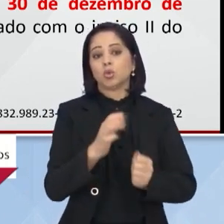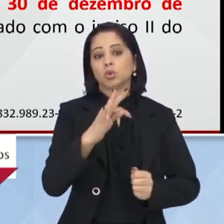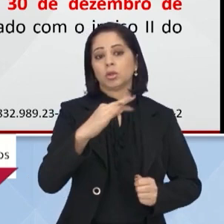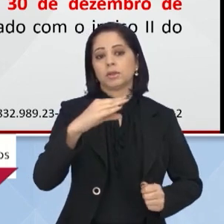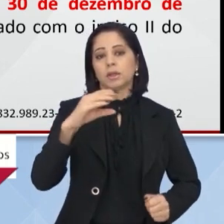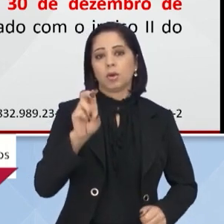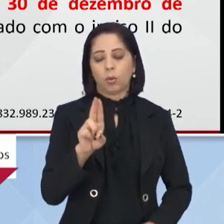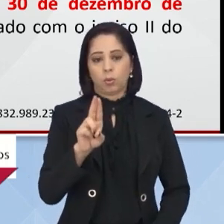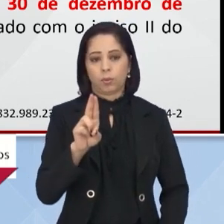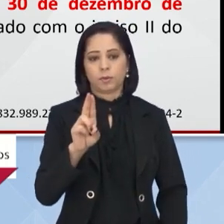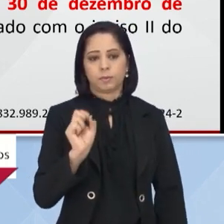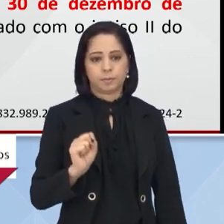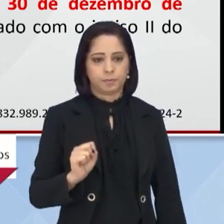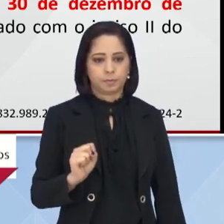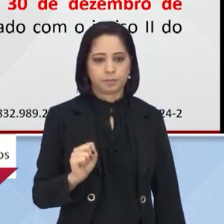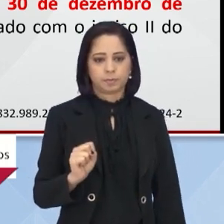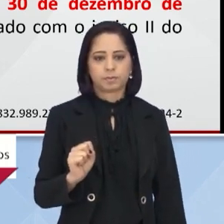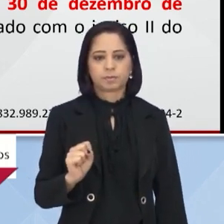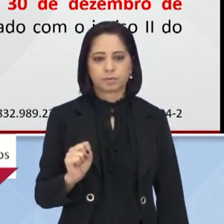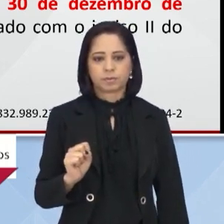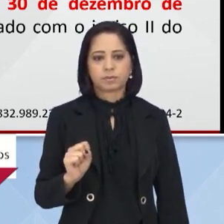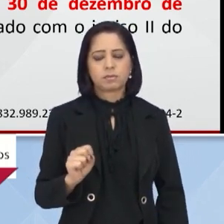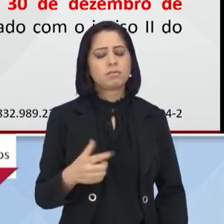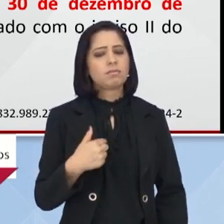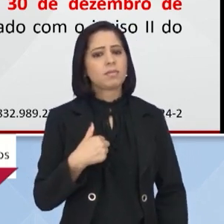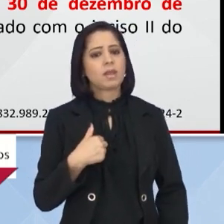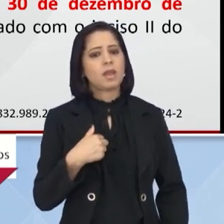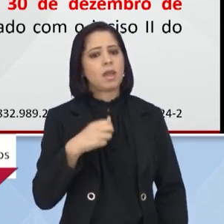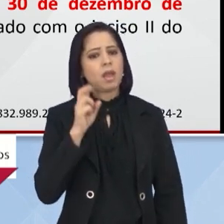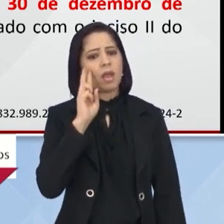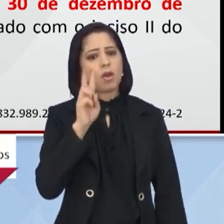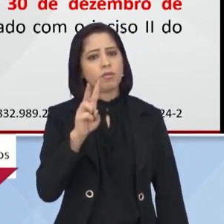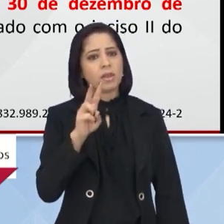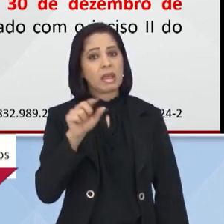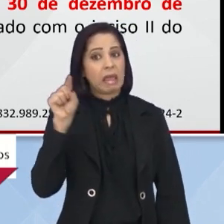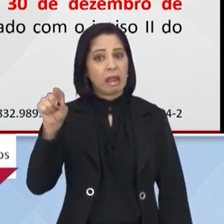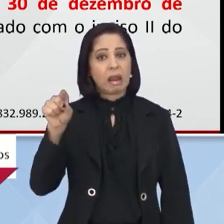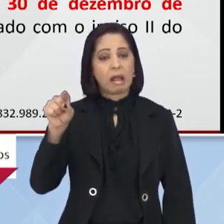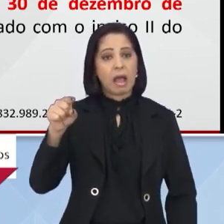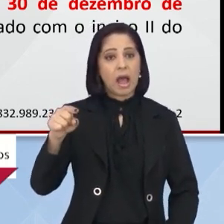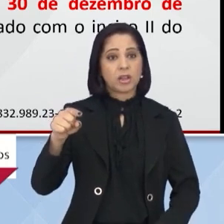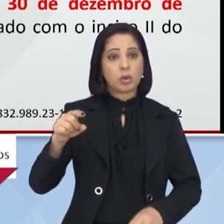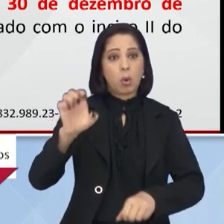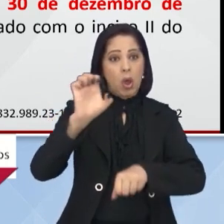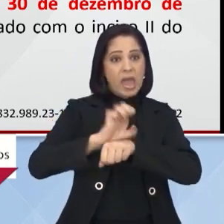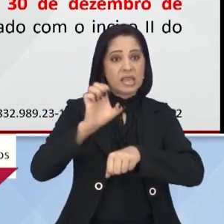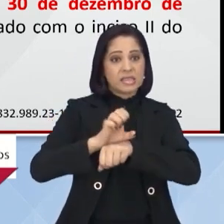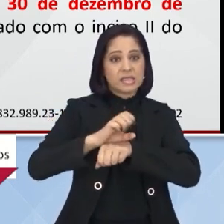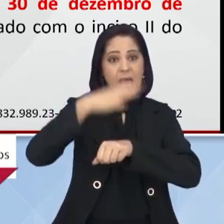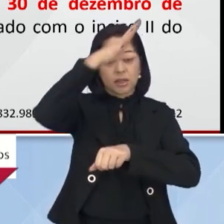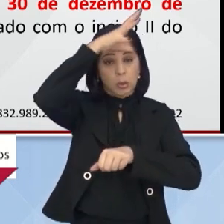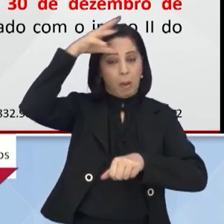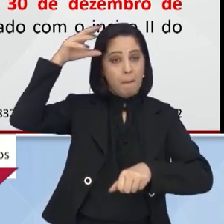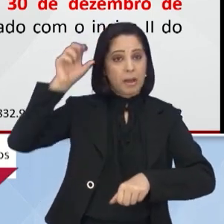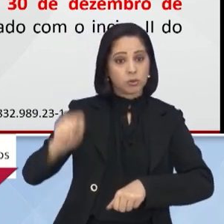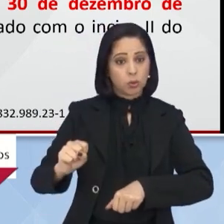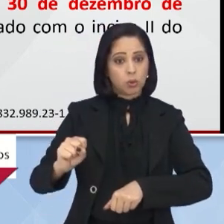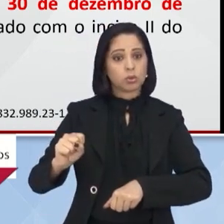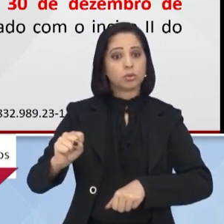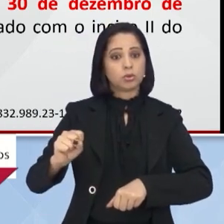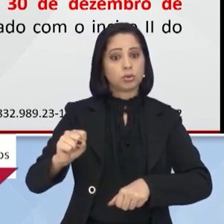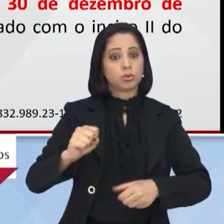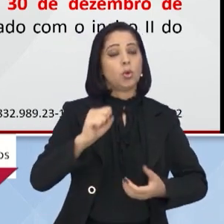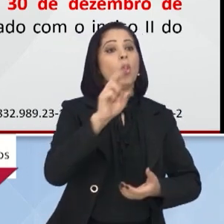tribunais de contas eh e e eu fiquei sabendo que o Estado do Mato Grosso fez isso também o estado do Mato Grosso do Sul prorrogou até maio a